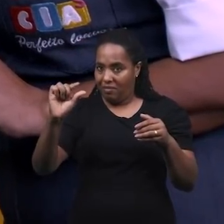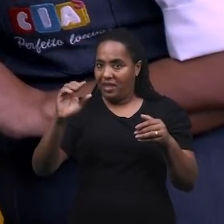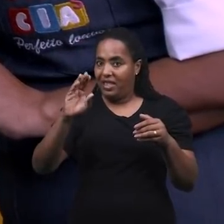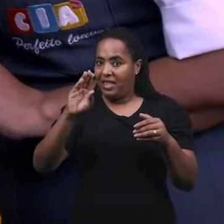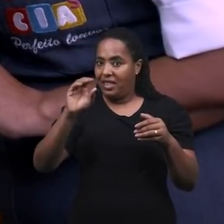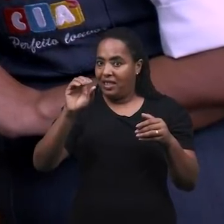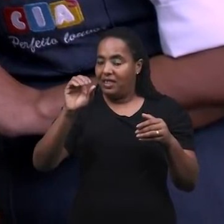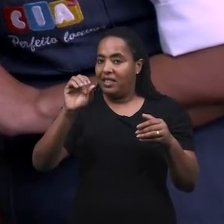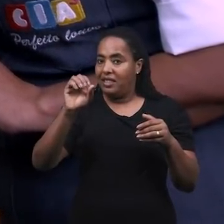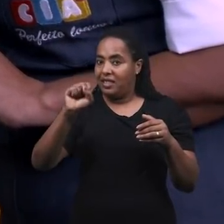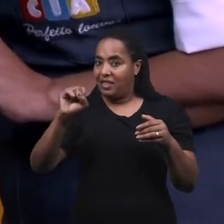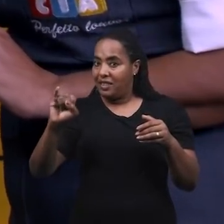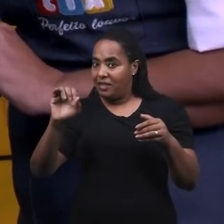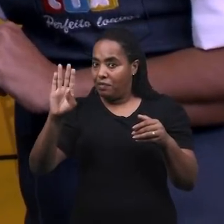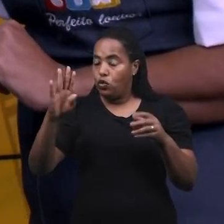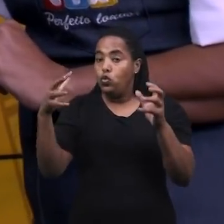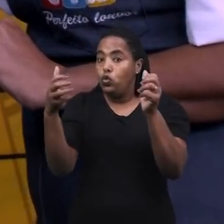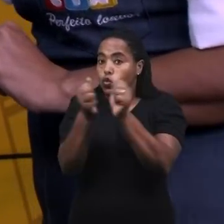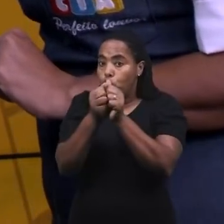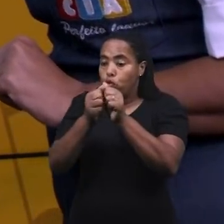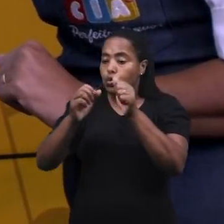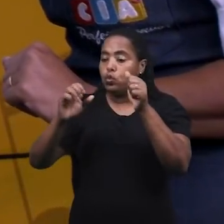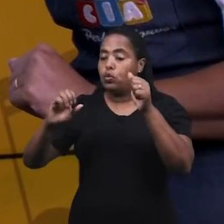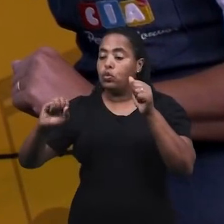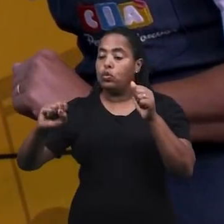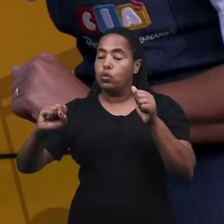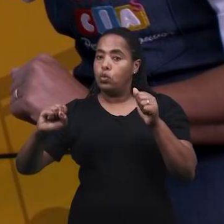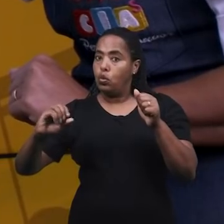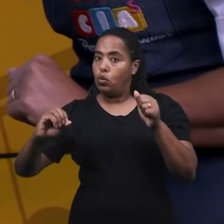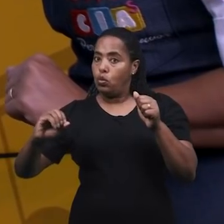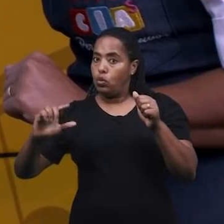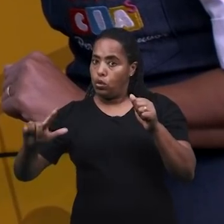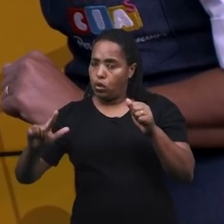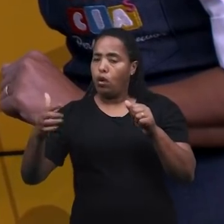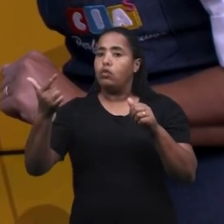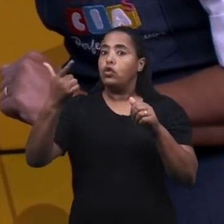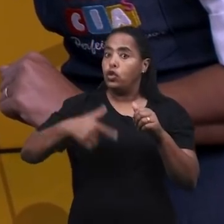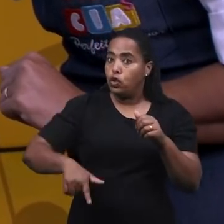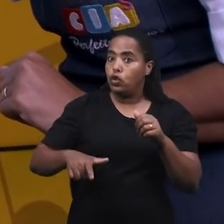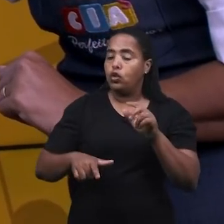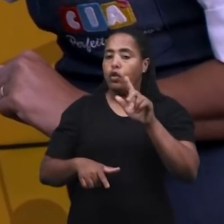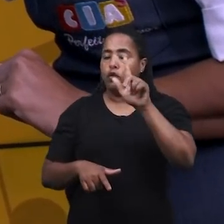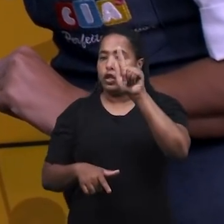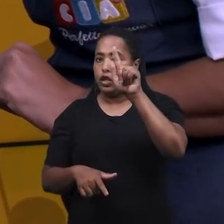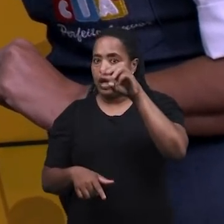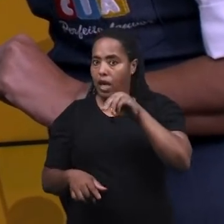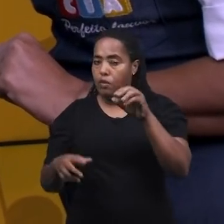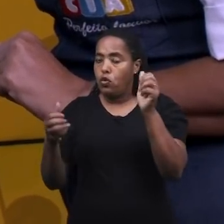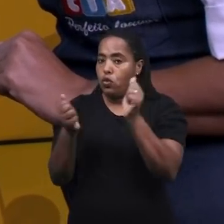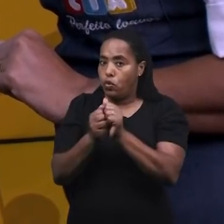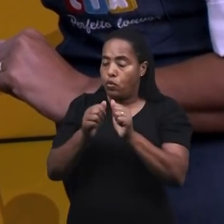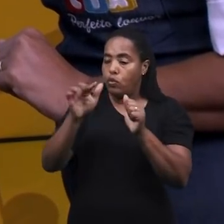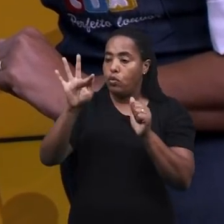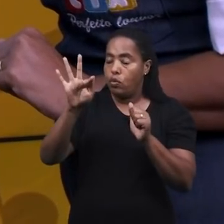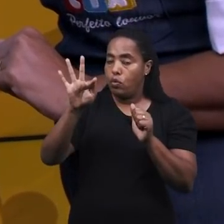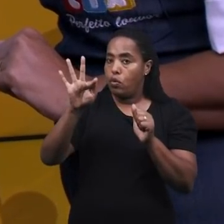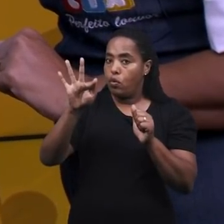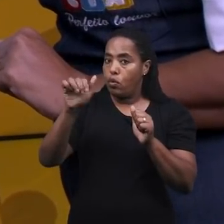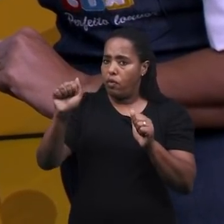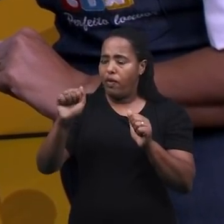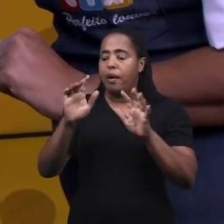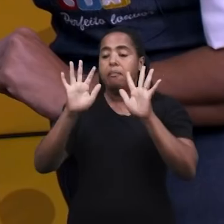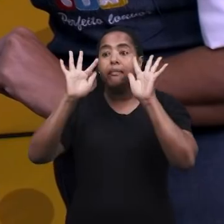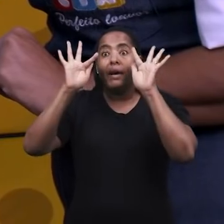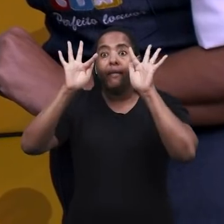juntinho com a nota Sol. Outra vez o GM com Fá. E para